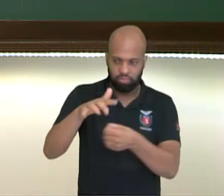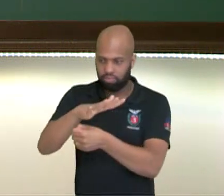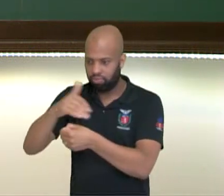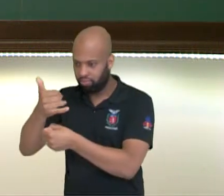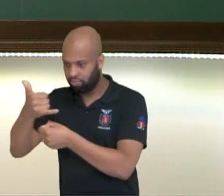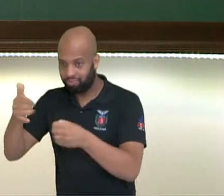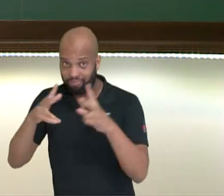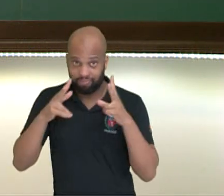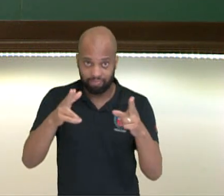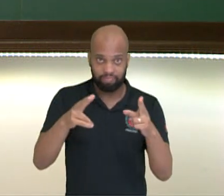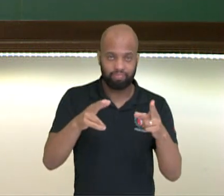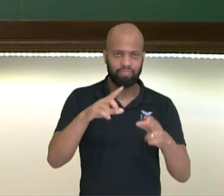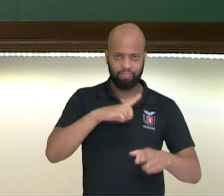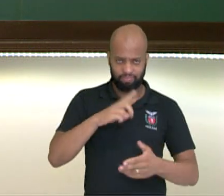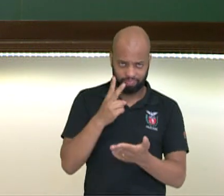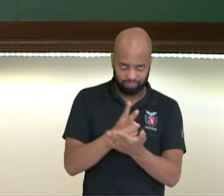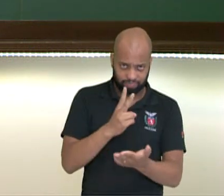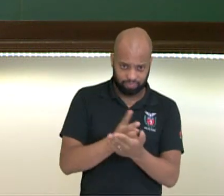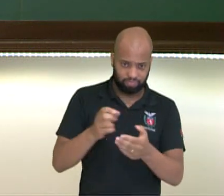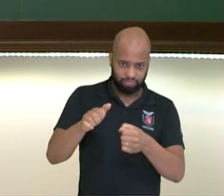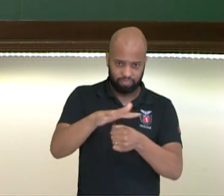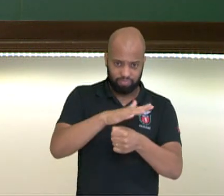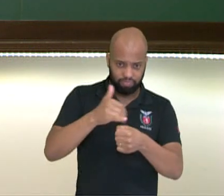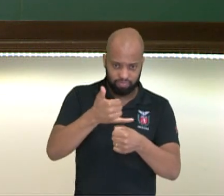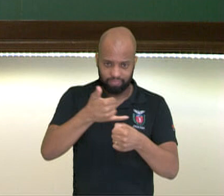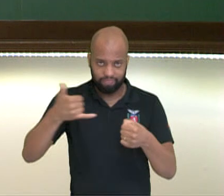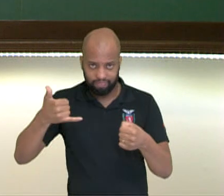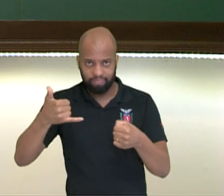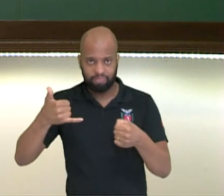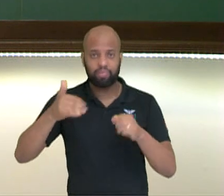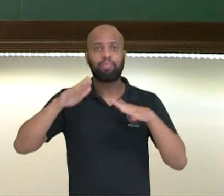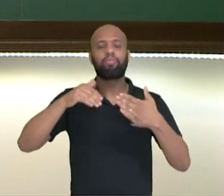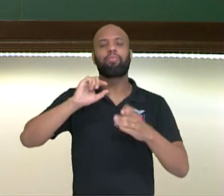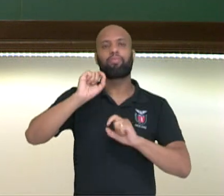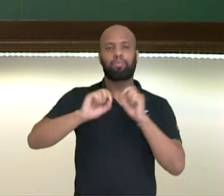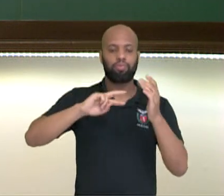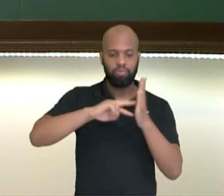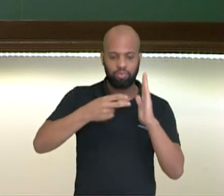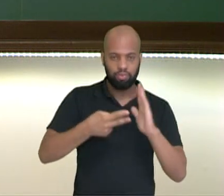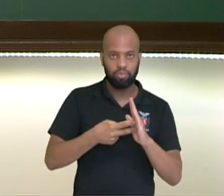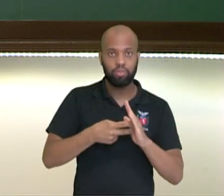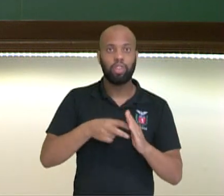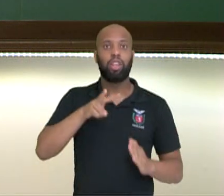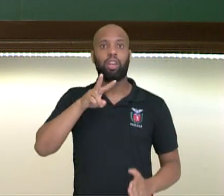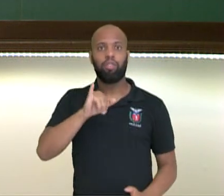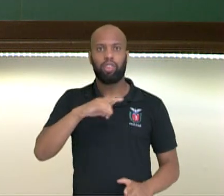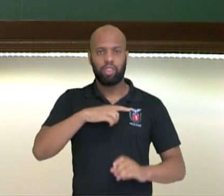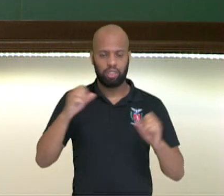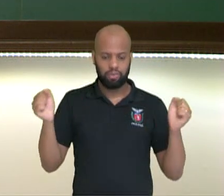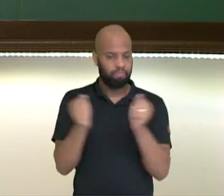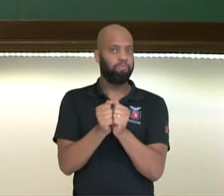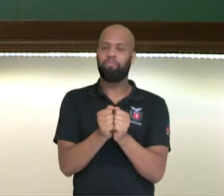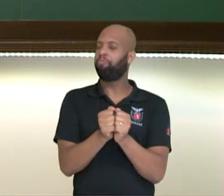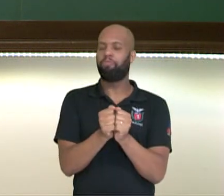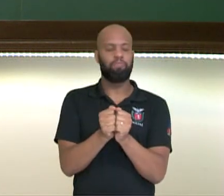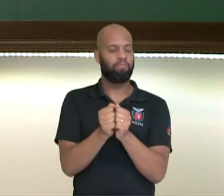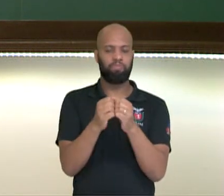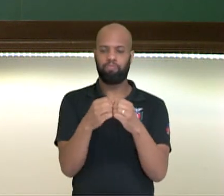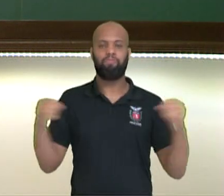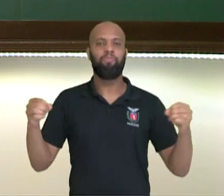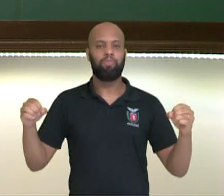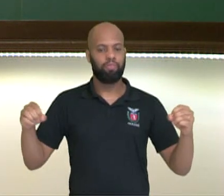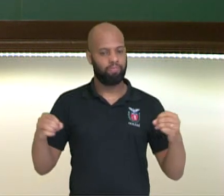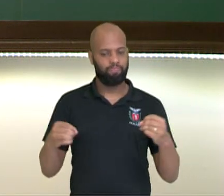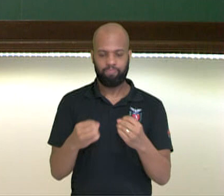estão eletrizados com a mesma carga, com o mesmo sinal de carga? Então tem que haver o quê? Atração? Não, tem que haver